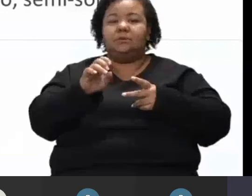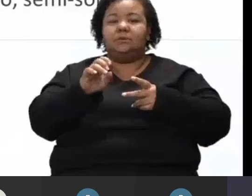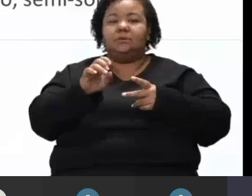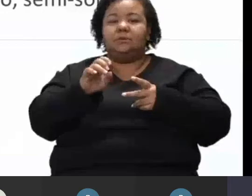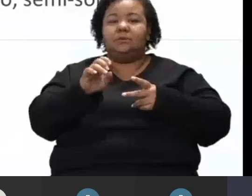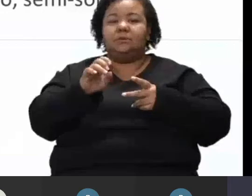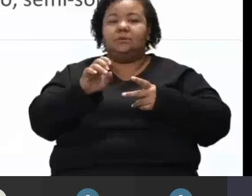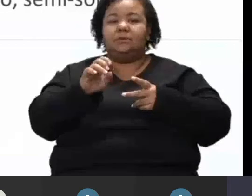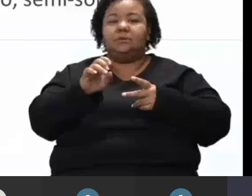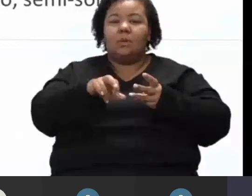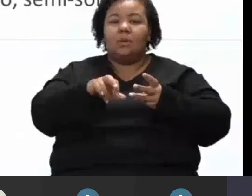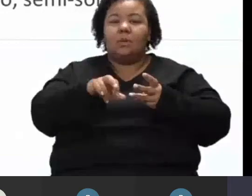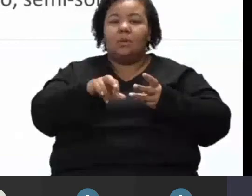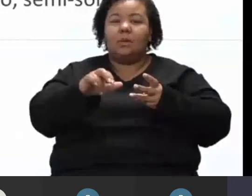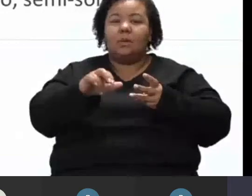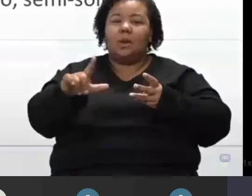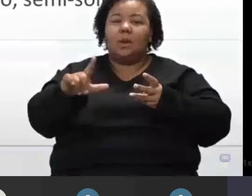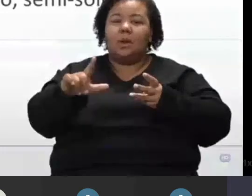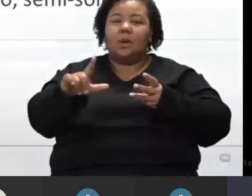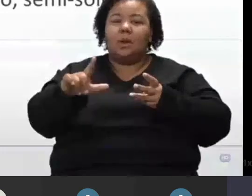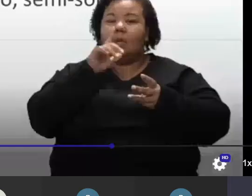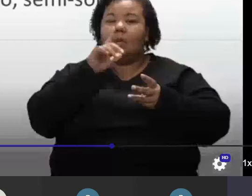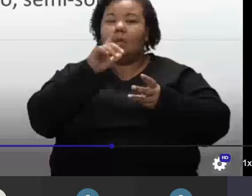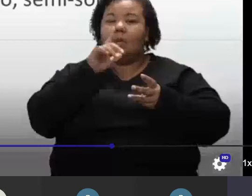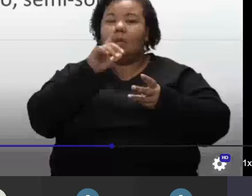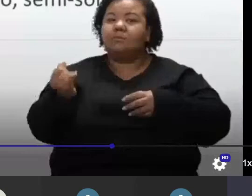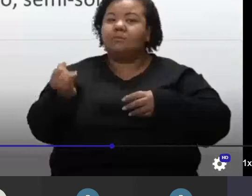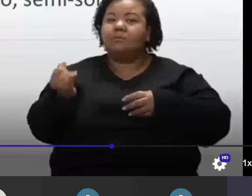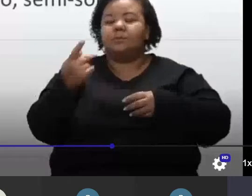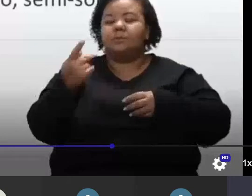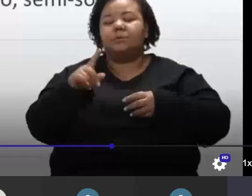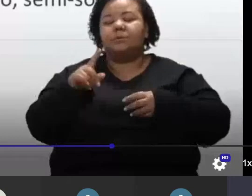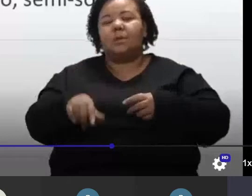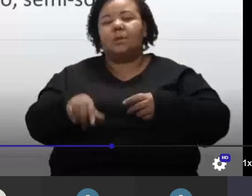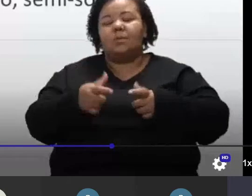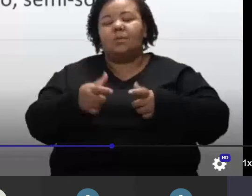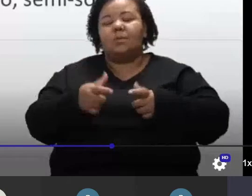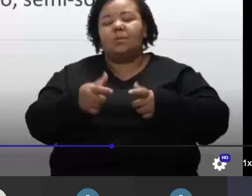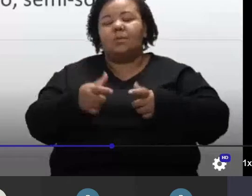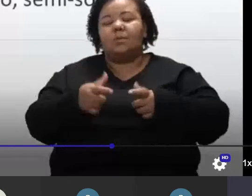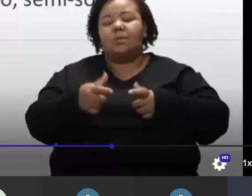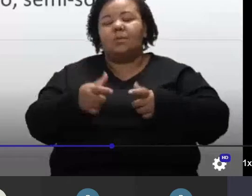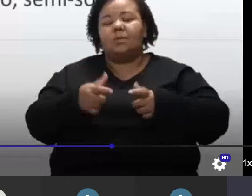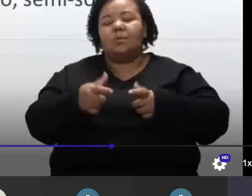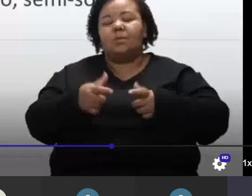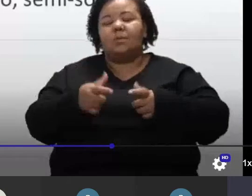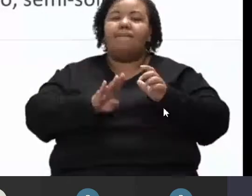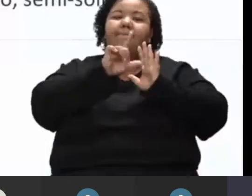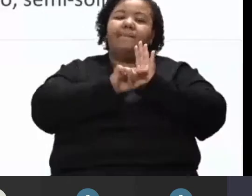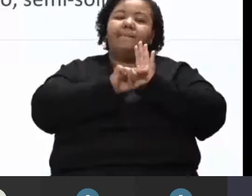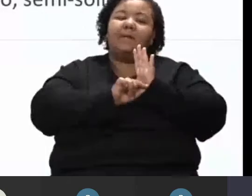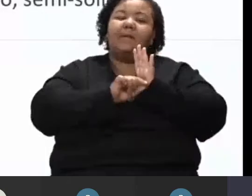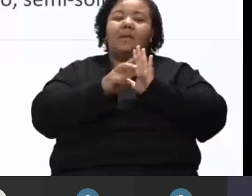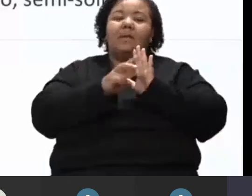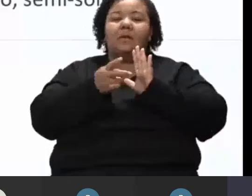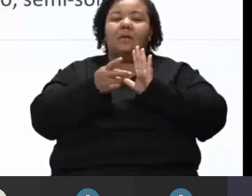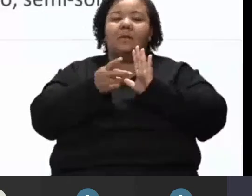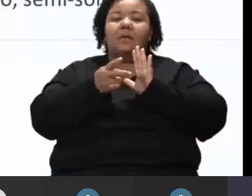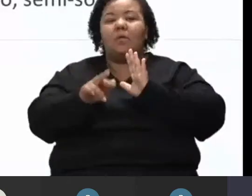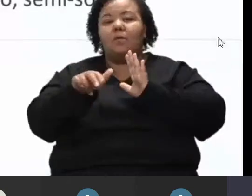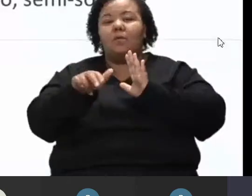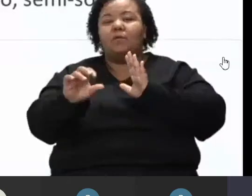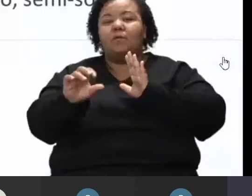são essenciais para o crescimento de qualquer micro-organismo, seja ele bactéria, seja ele fungo. E aí, qual